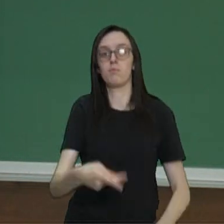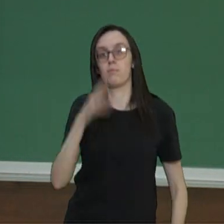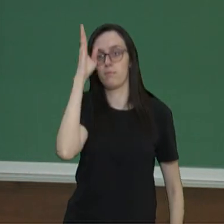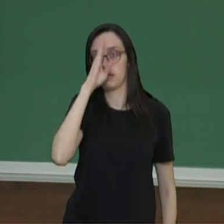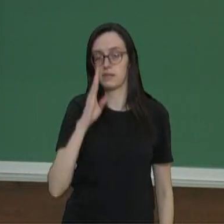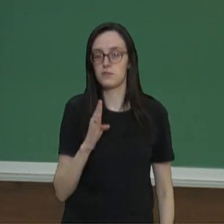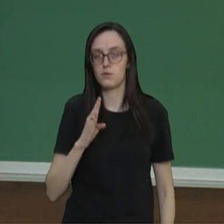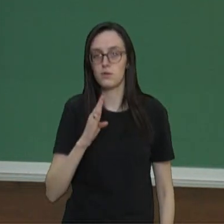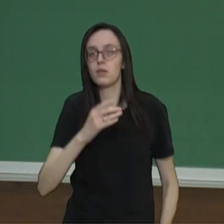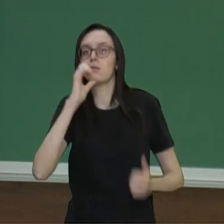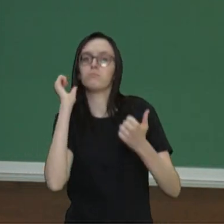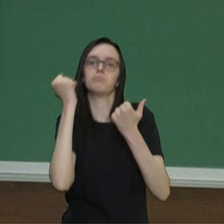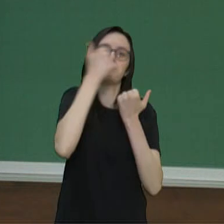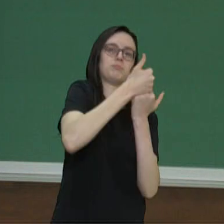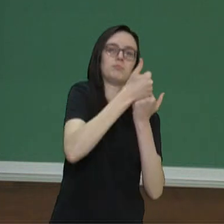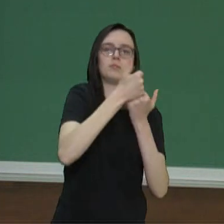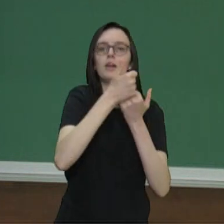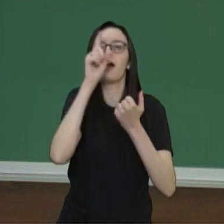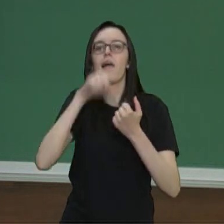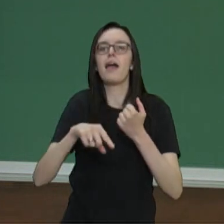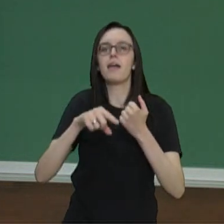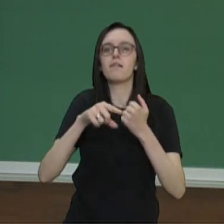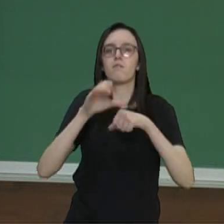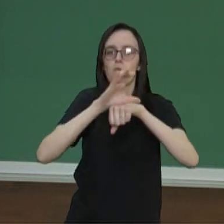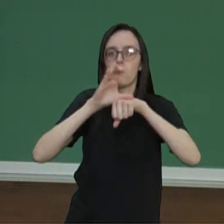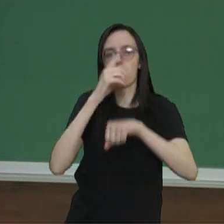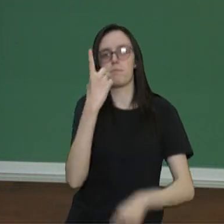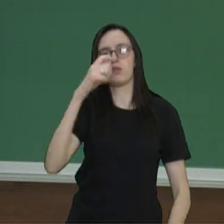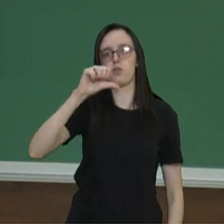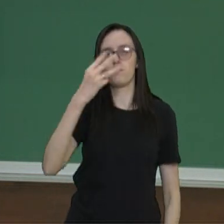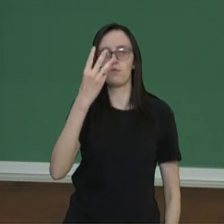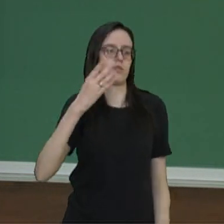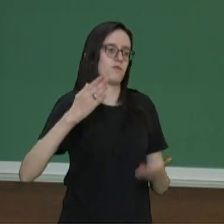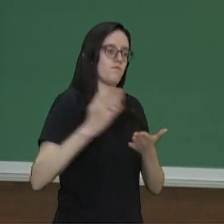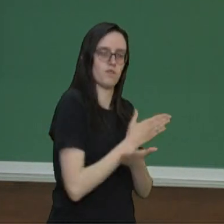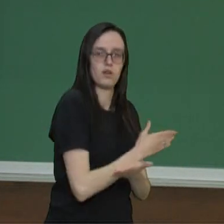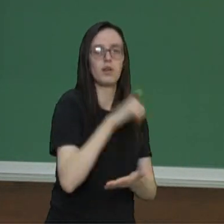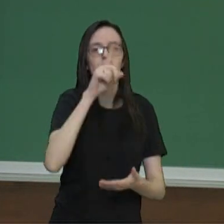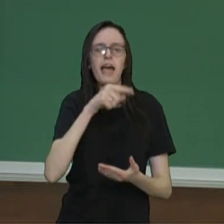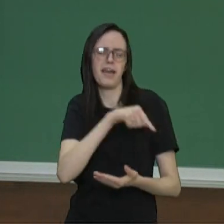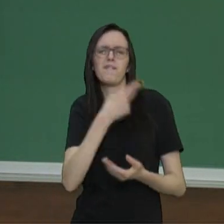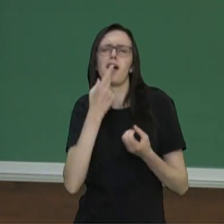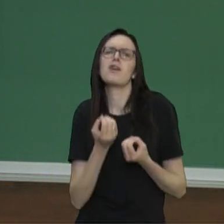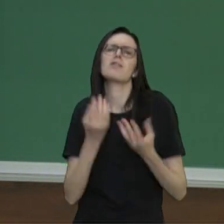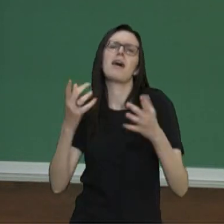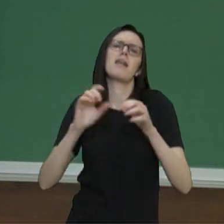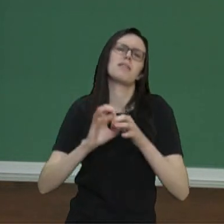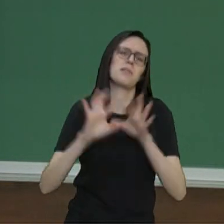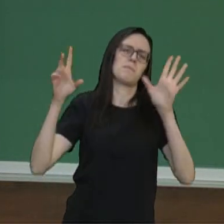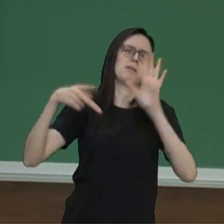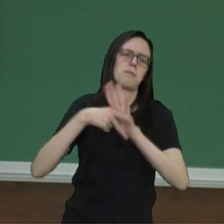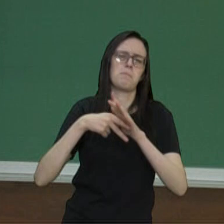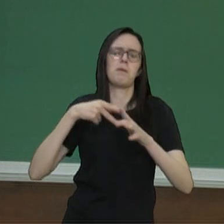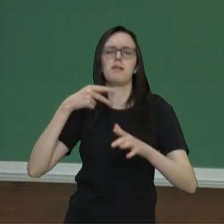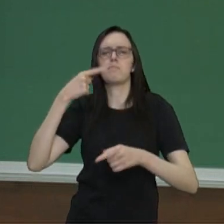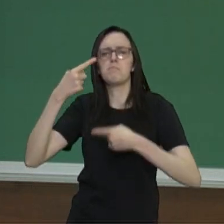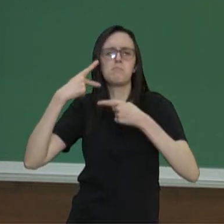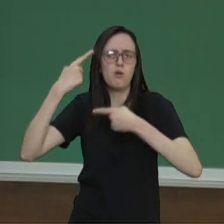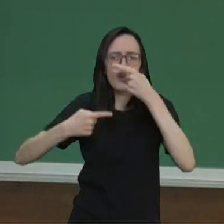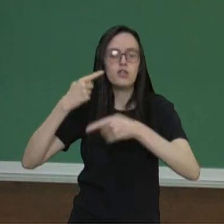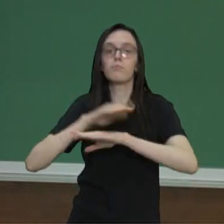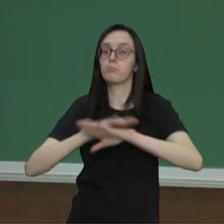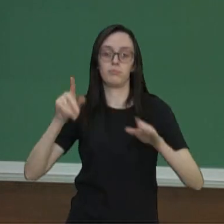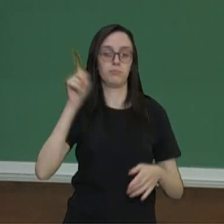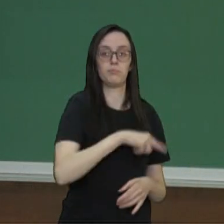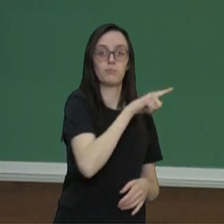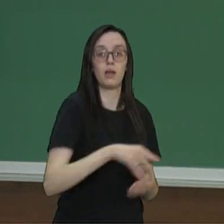Brasil, substituindo a Constituição de 1934, que dava liberdades políticas. Cancelou aquela e temos